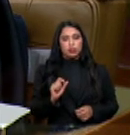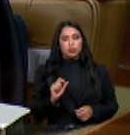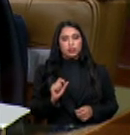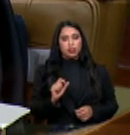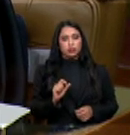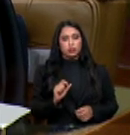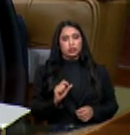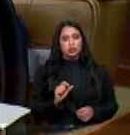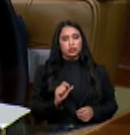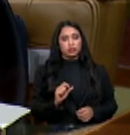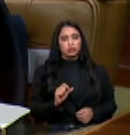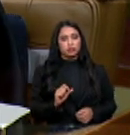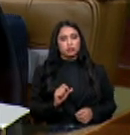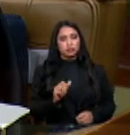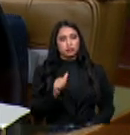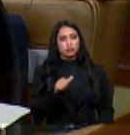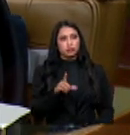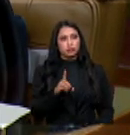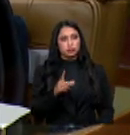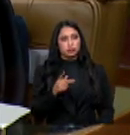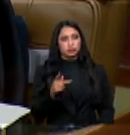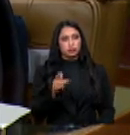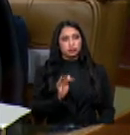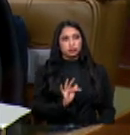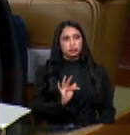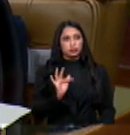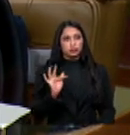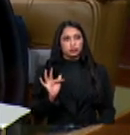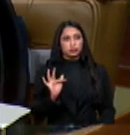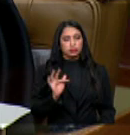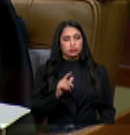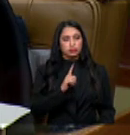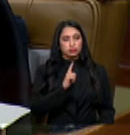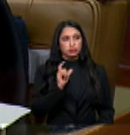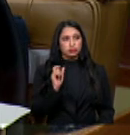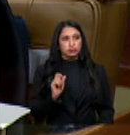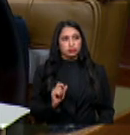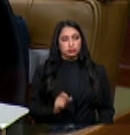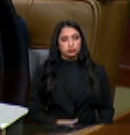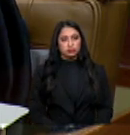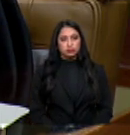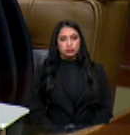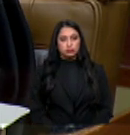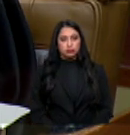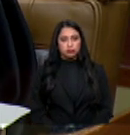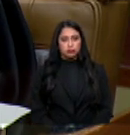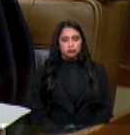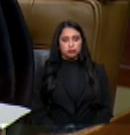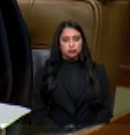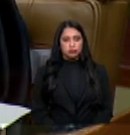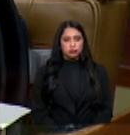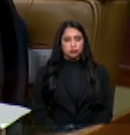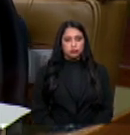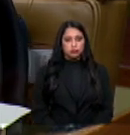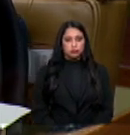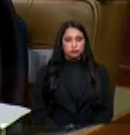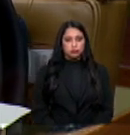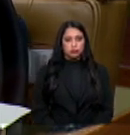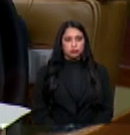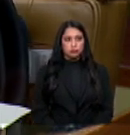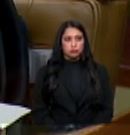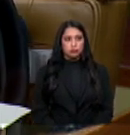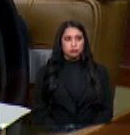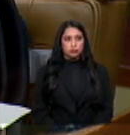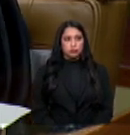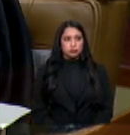de ADPF para apreender em um conjunto de decisões de tribunais regionais do